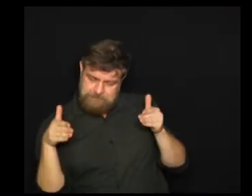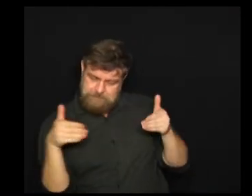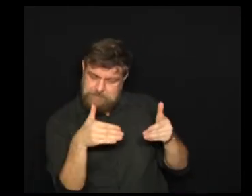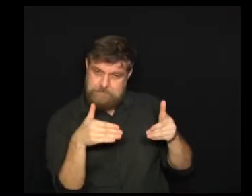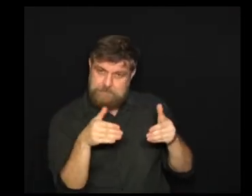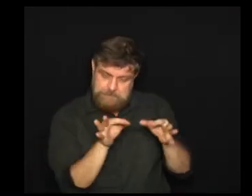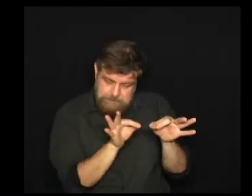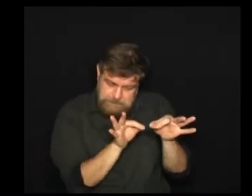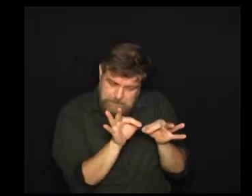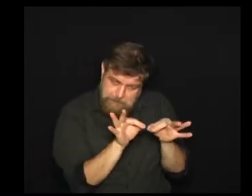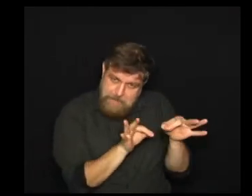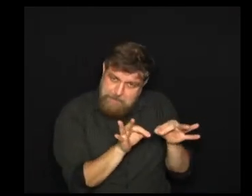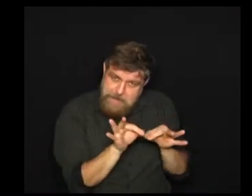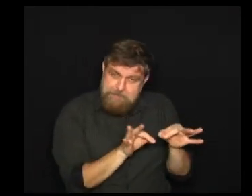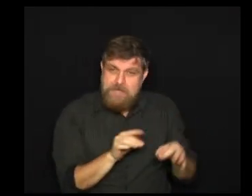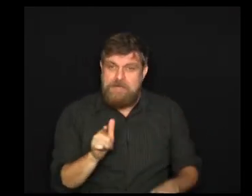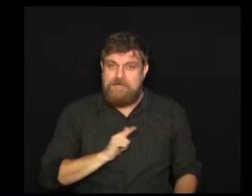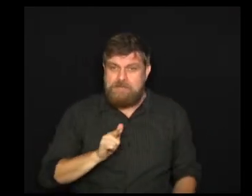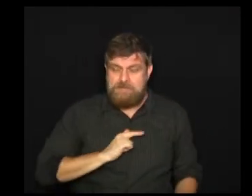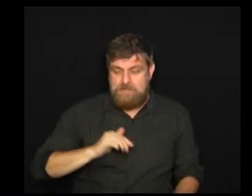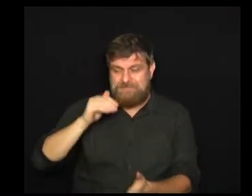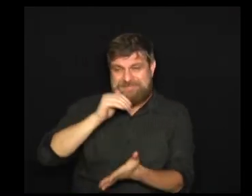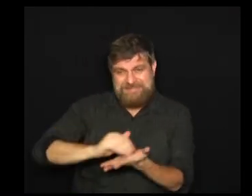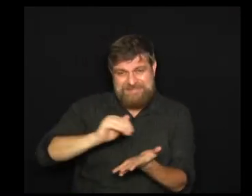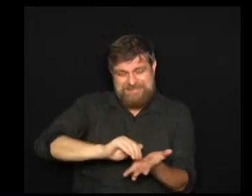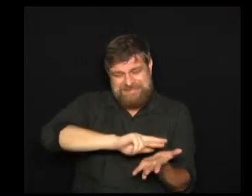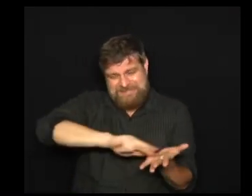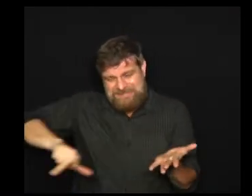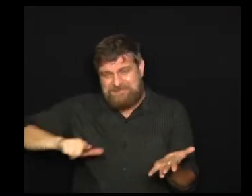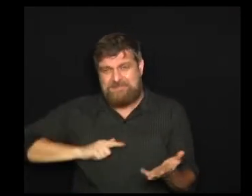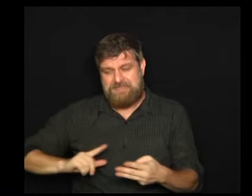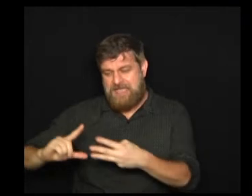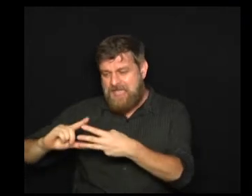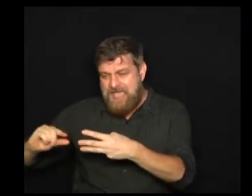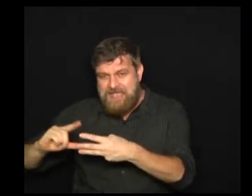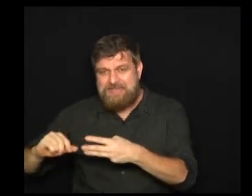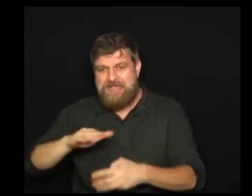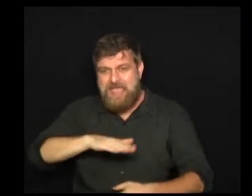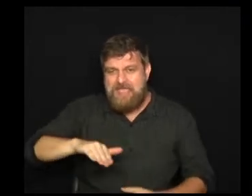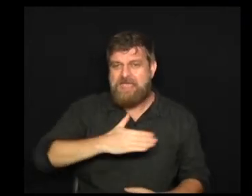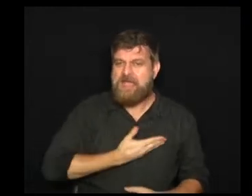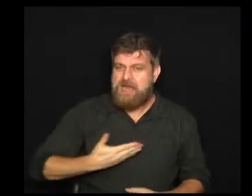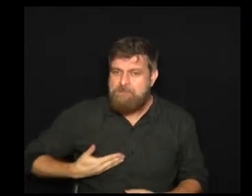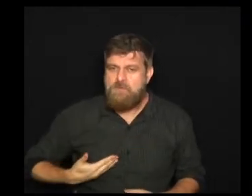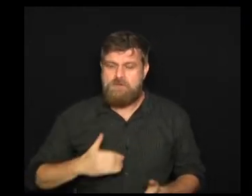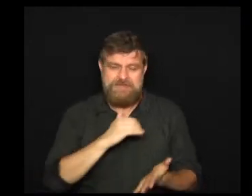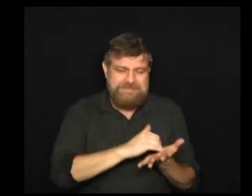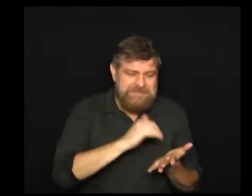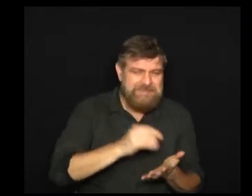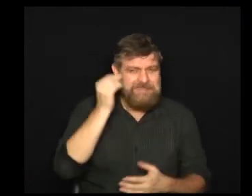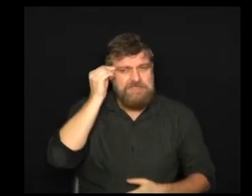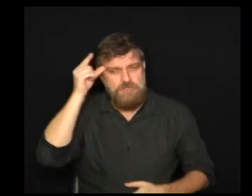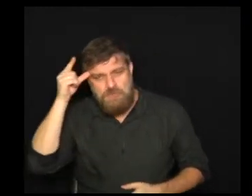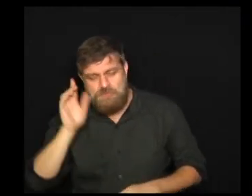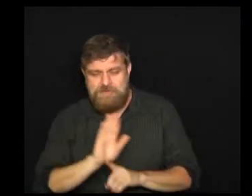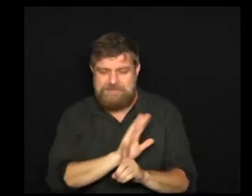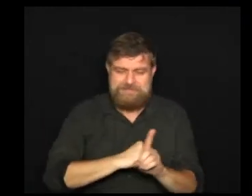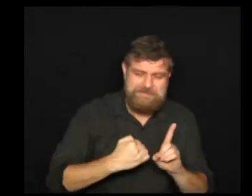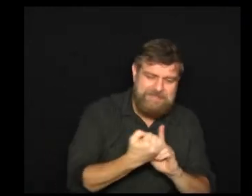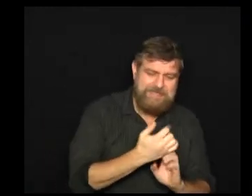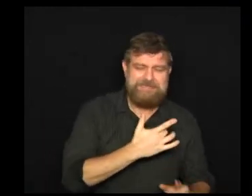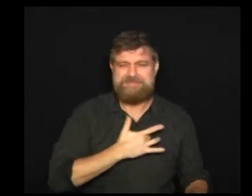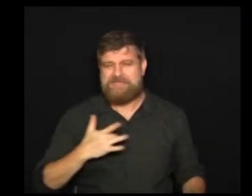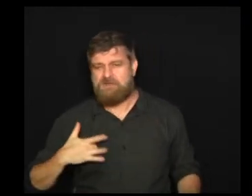construir com a participação de várias secretarias. Então, tem DEC, tem serviços públicos, tem Secretaria de Cultura, tem de assistência, tem de